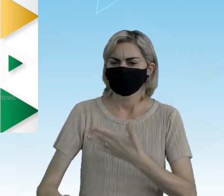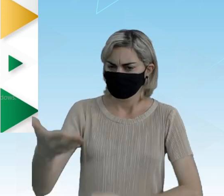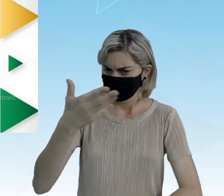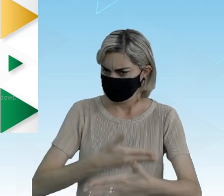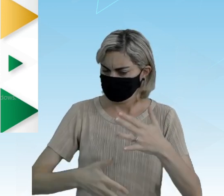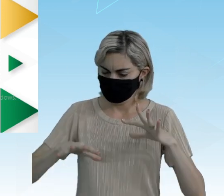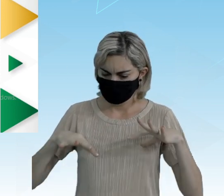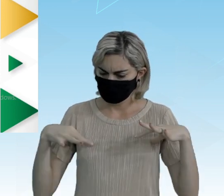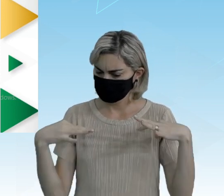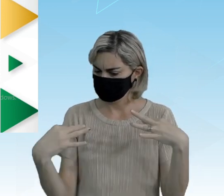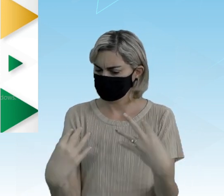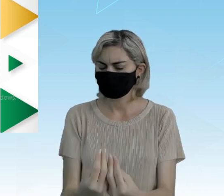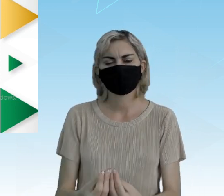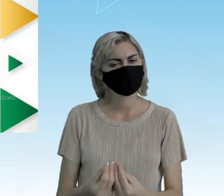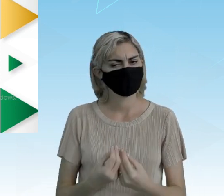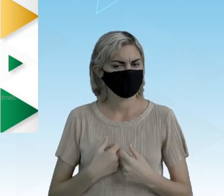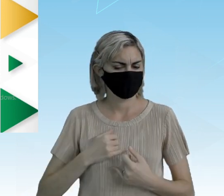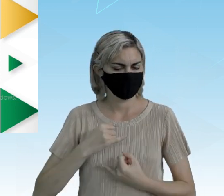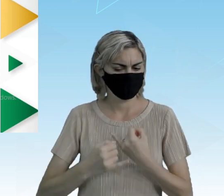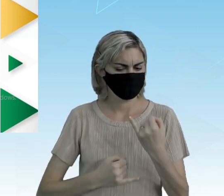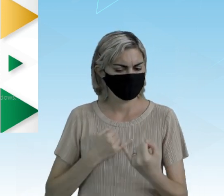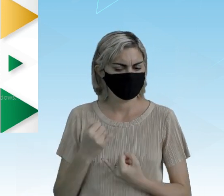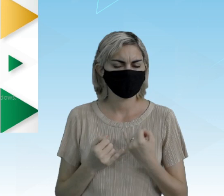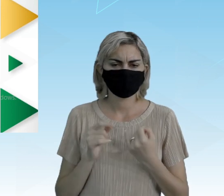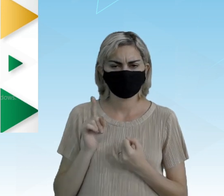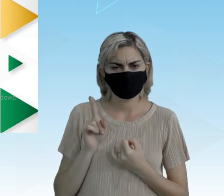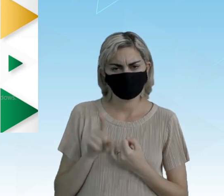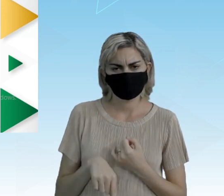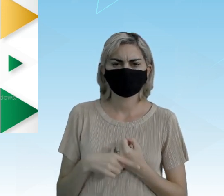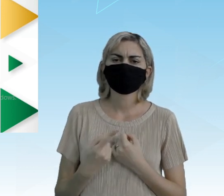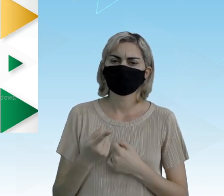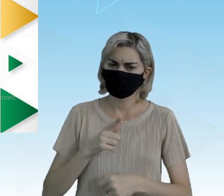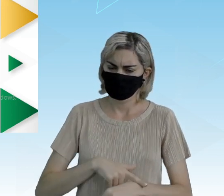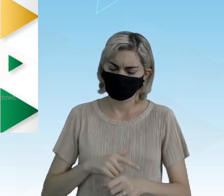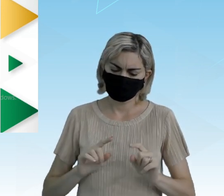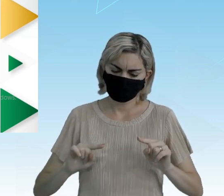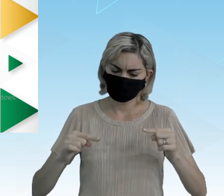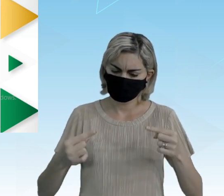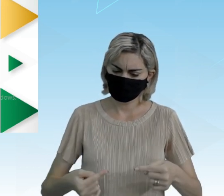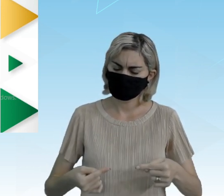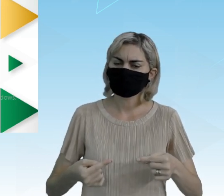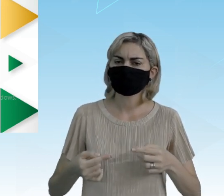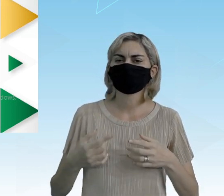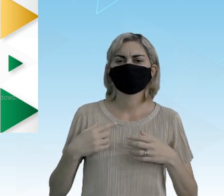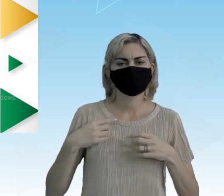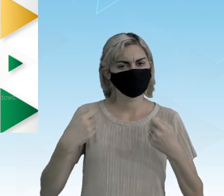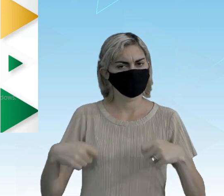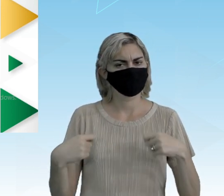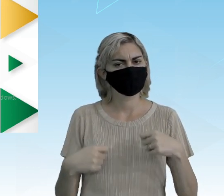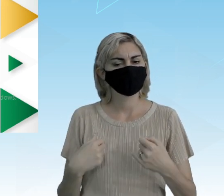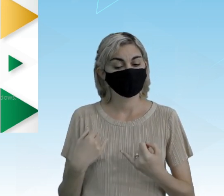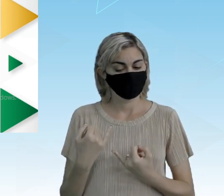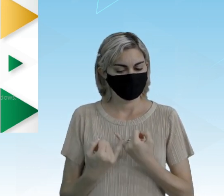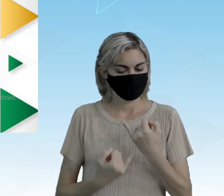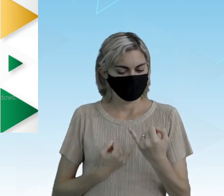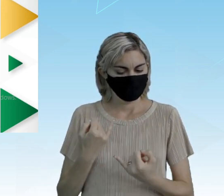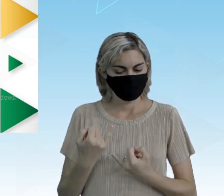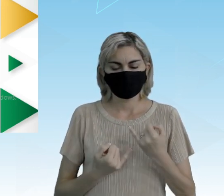ao todo, o jogo, ele tem uma competição necessária, tá? A